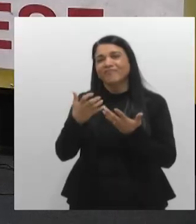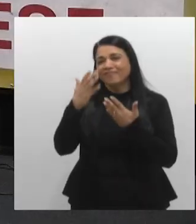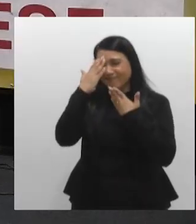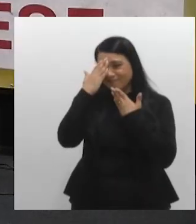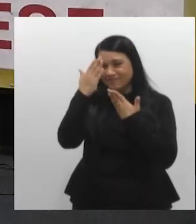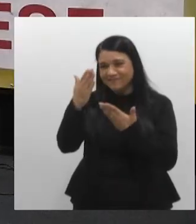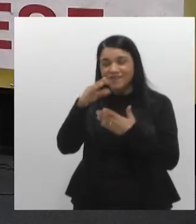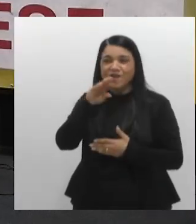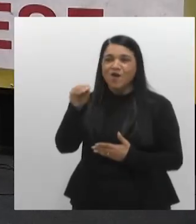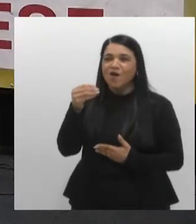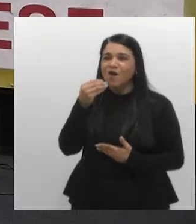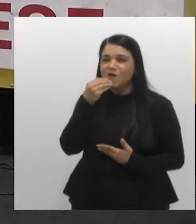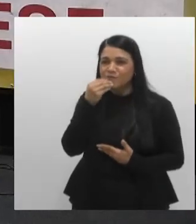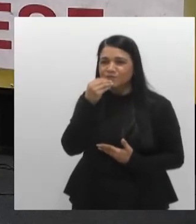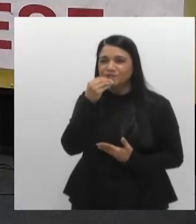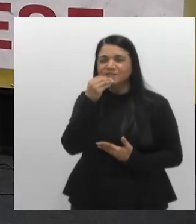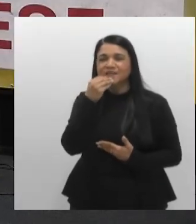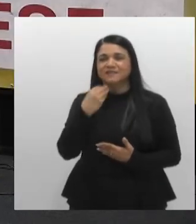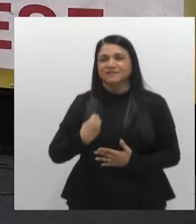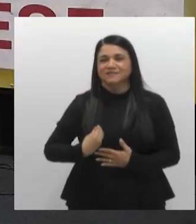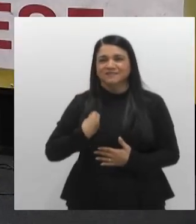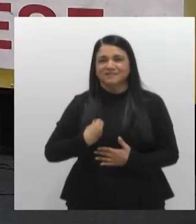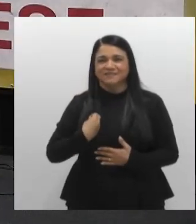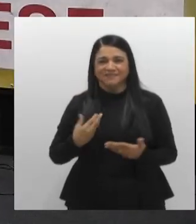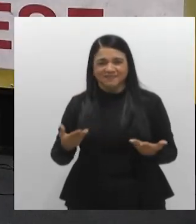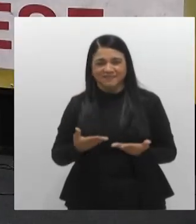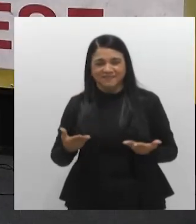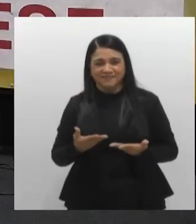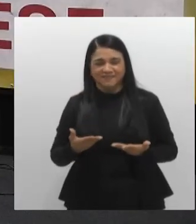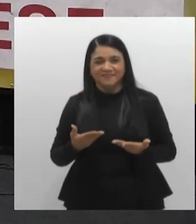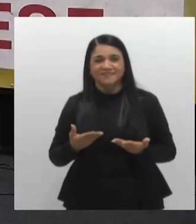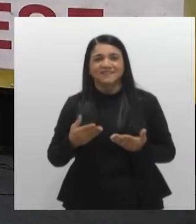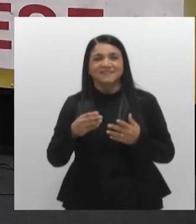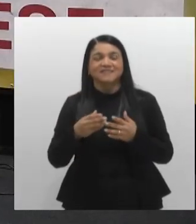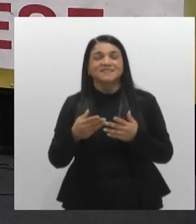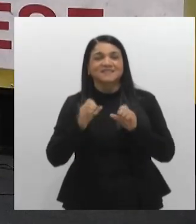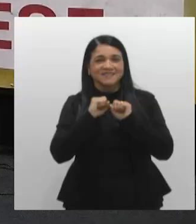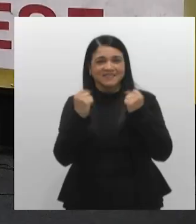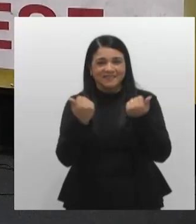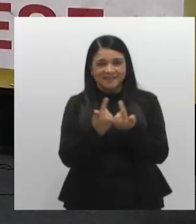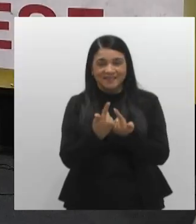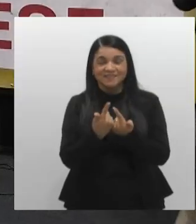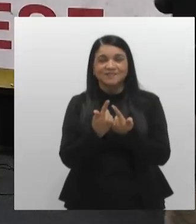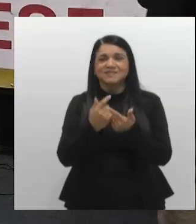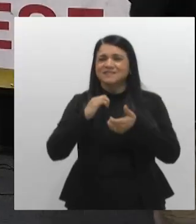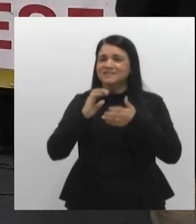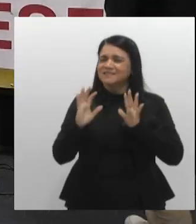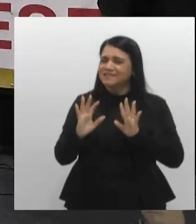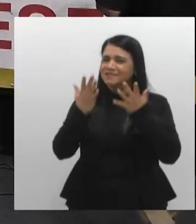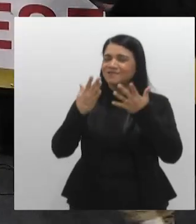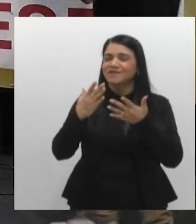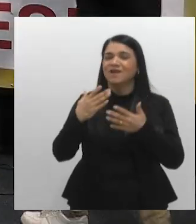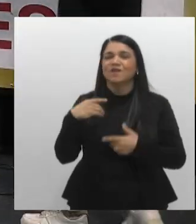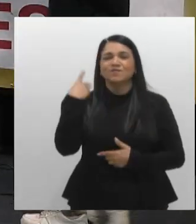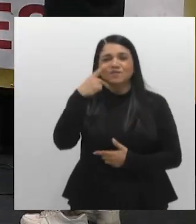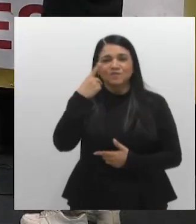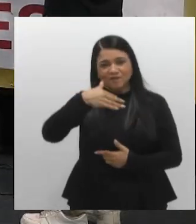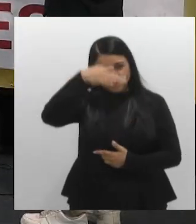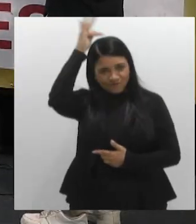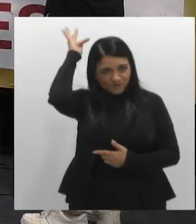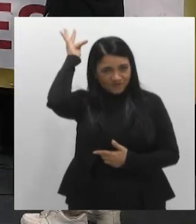a oportunidade de estar aqui, mais uma vez nessa casa. Quero saudar o deputado Fred Pacheco, que é